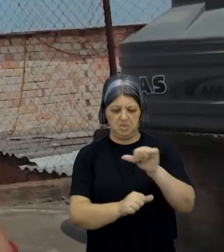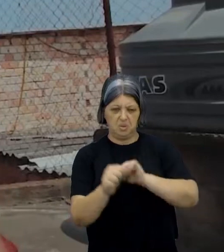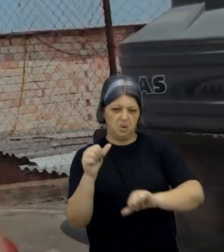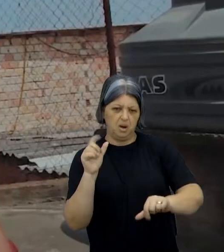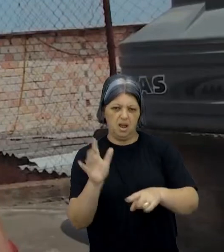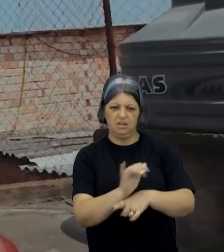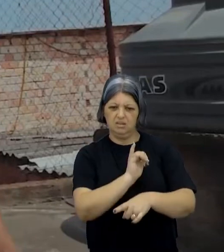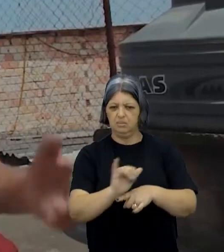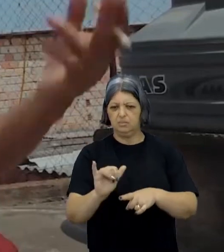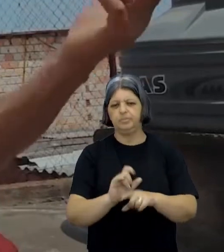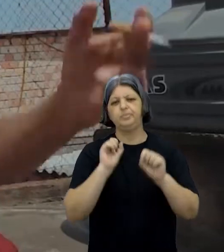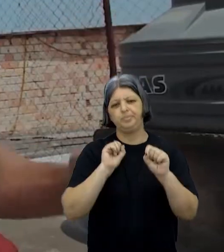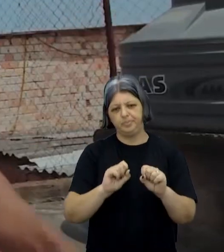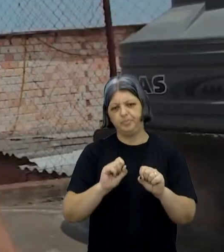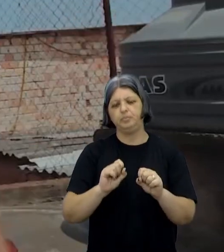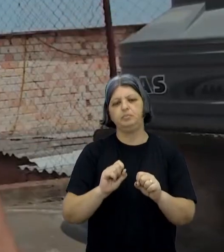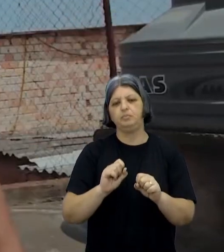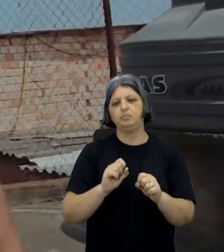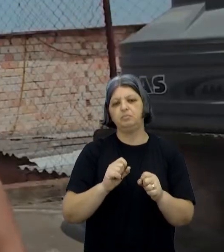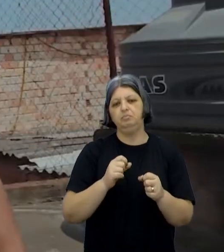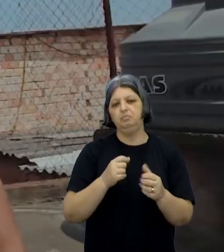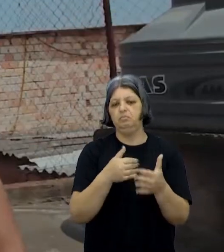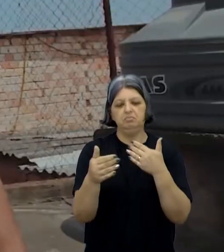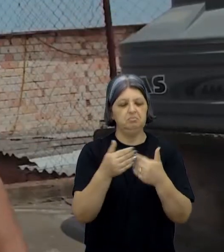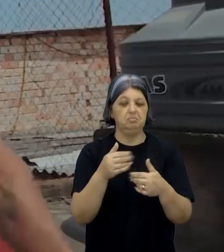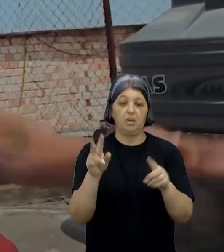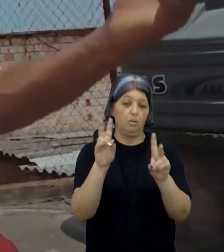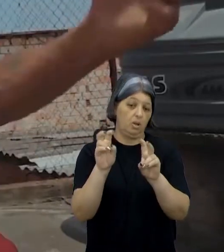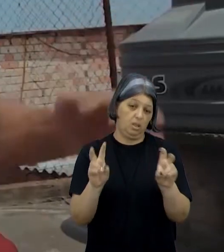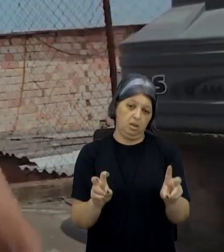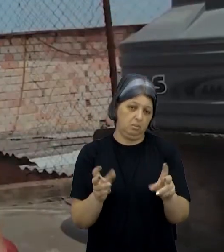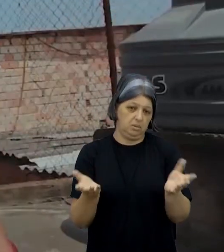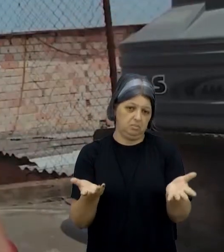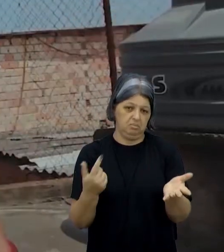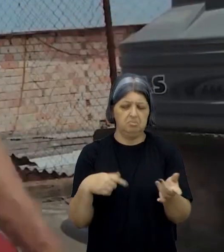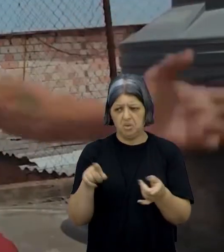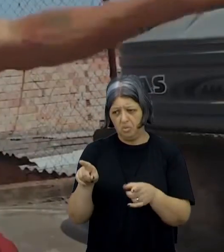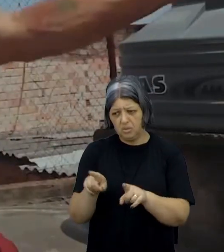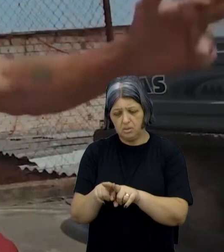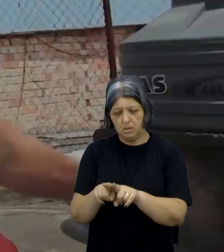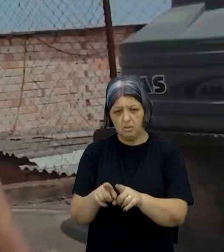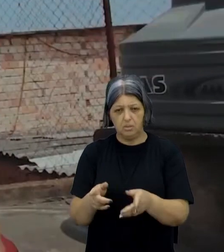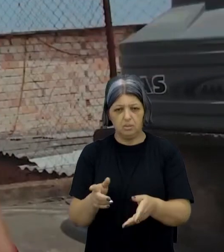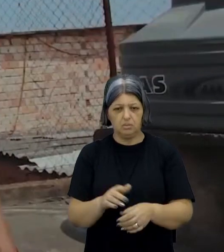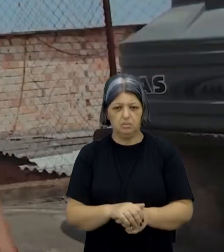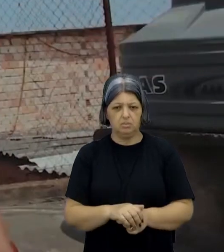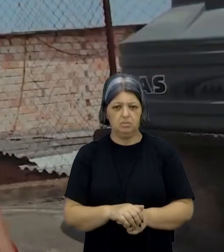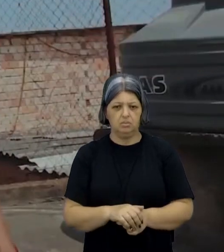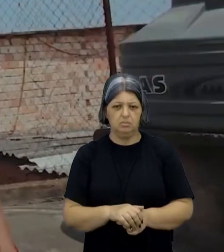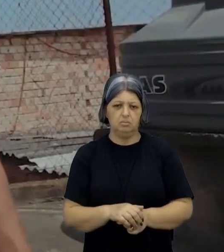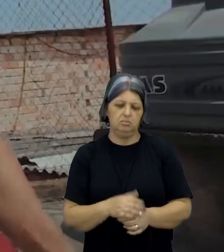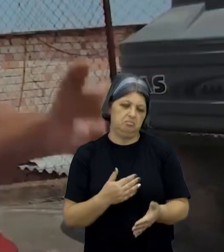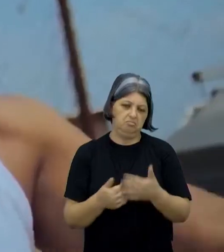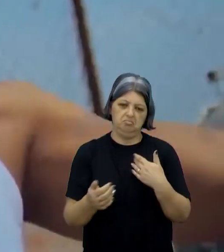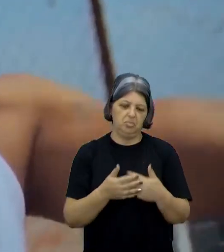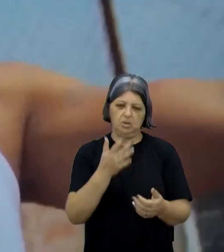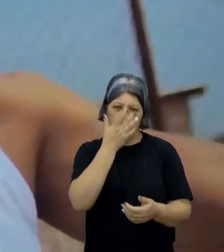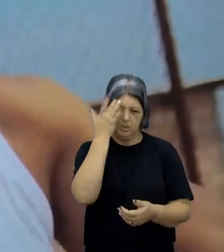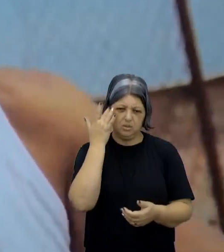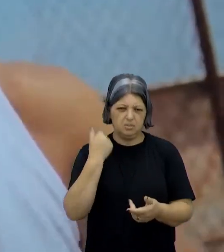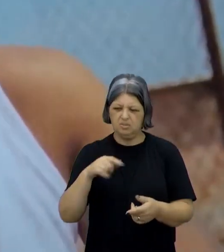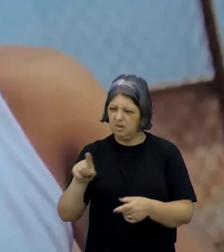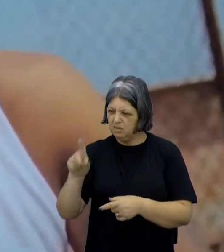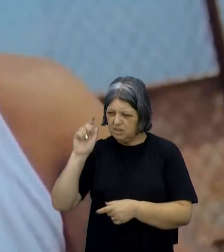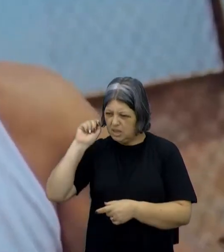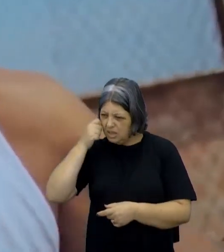Eu posso abordar outros assuntos tão importantes quanto. Com você, inclusive. Com ela. Não é porque você é negro, eu tenho